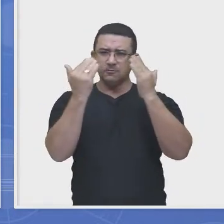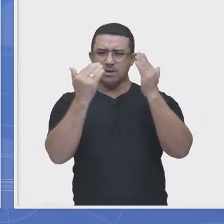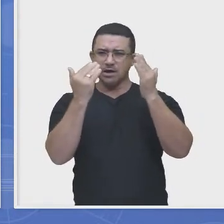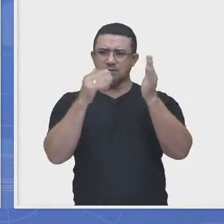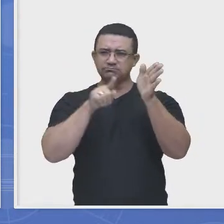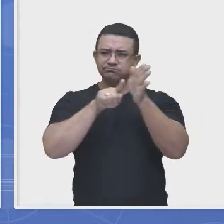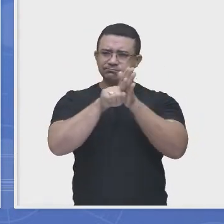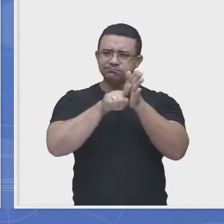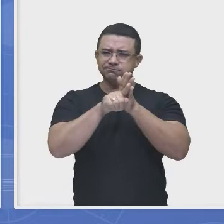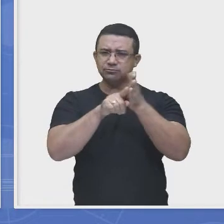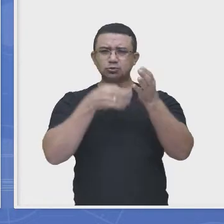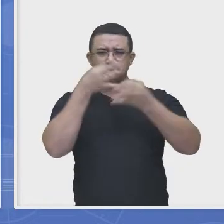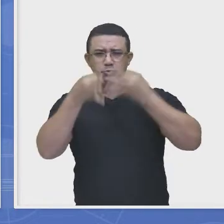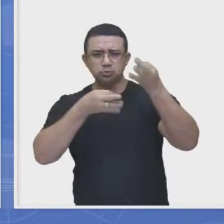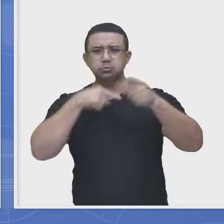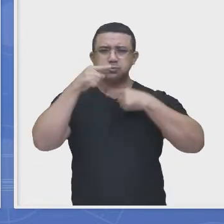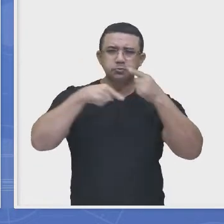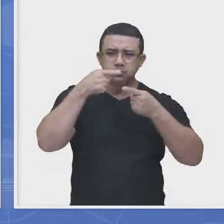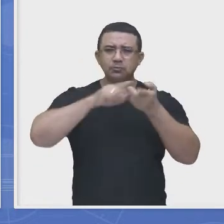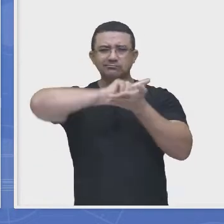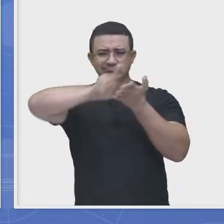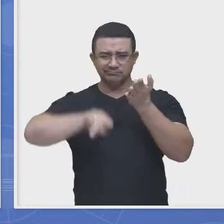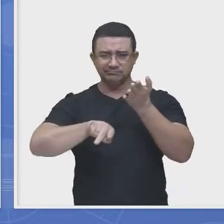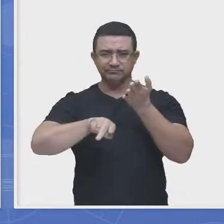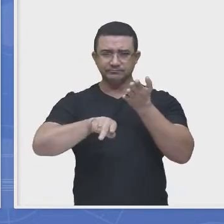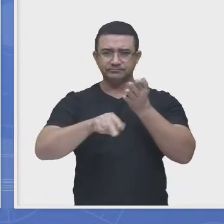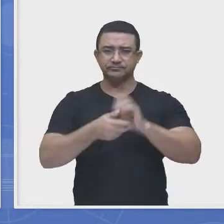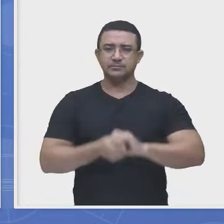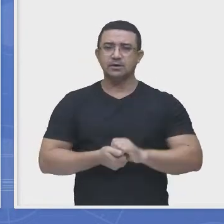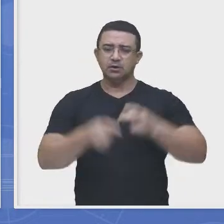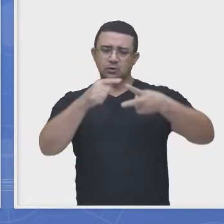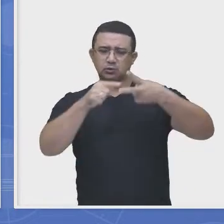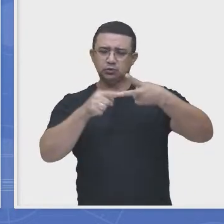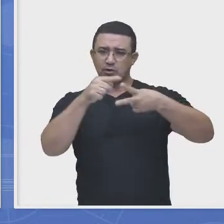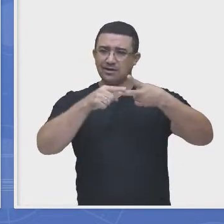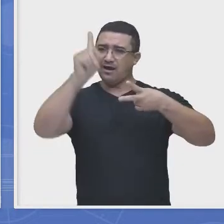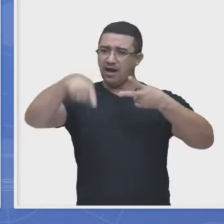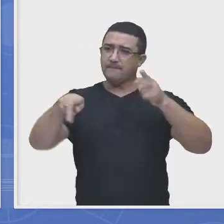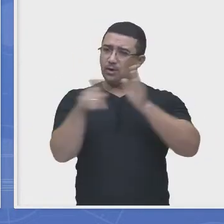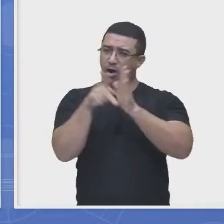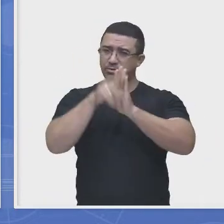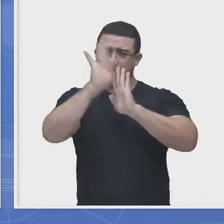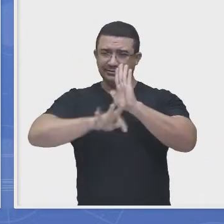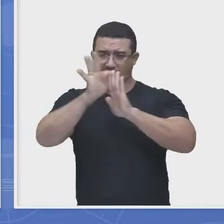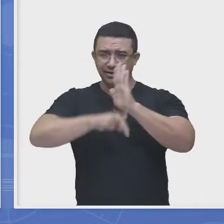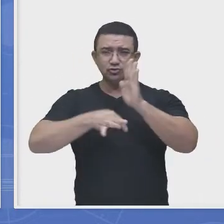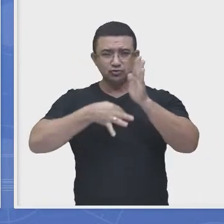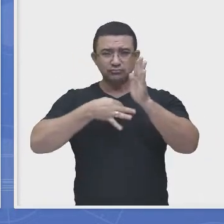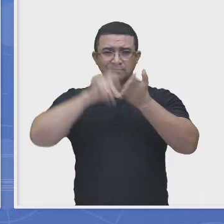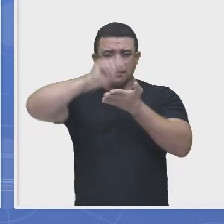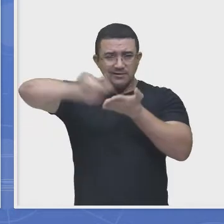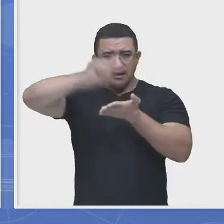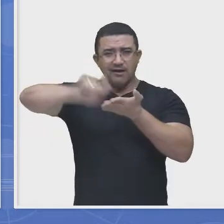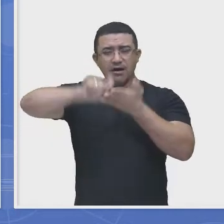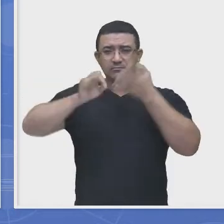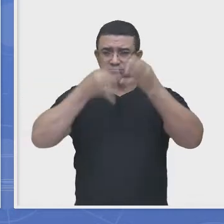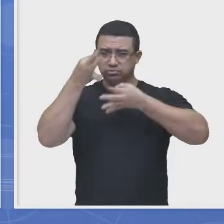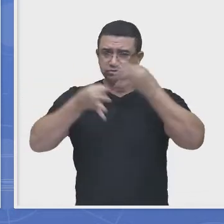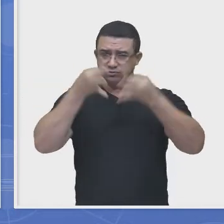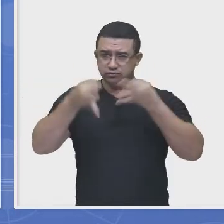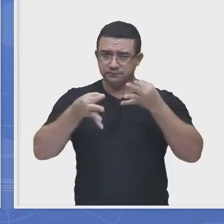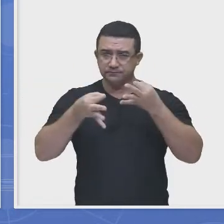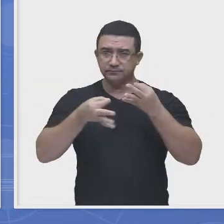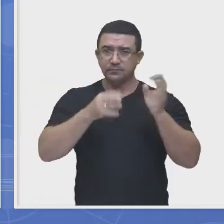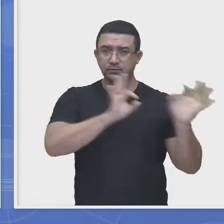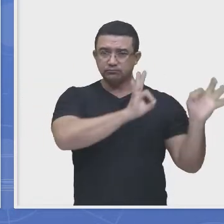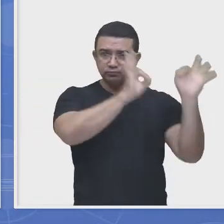argumentos. Esse vai ser o casal dos textos dissertativos argumentativos, certo? Então vamos voltar